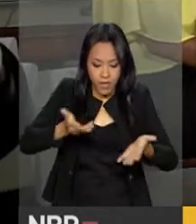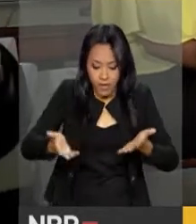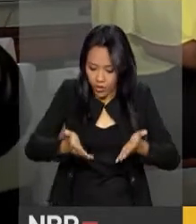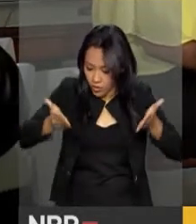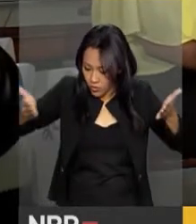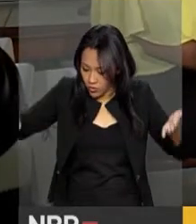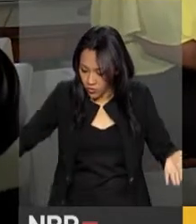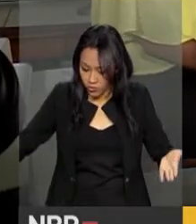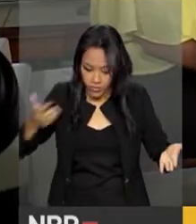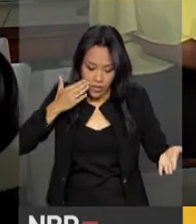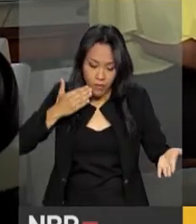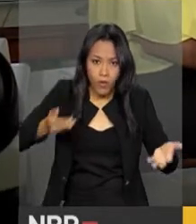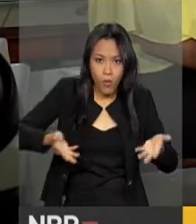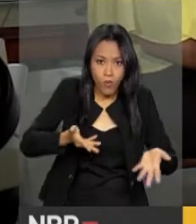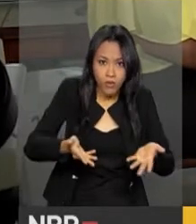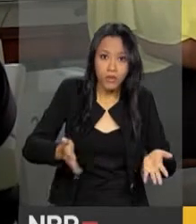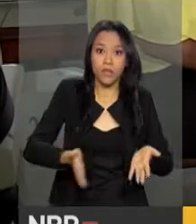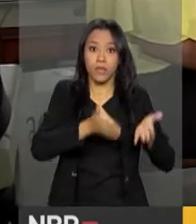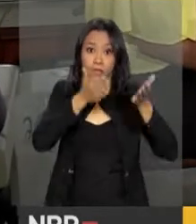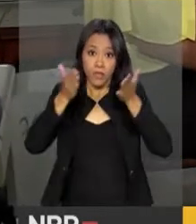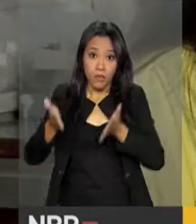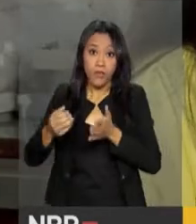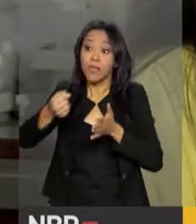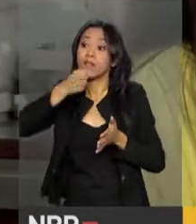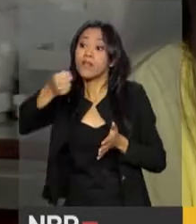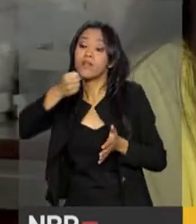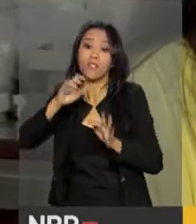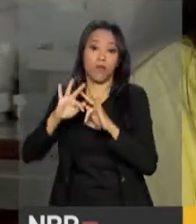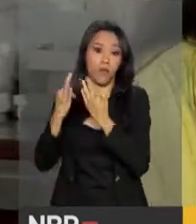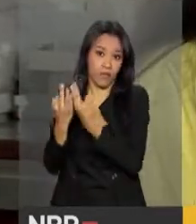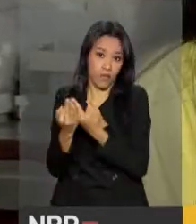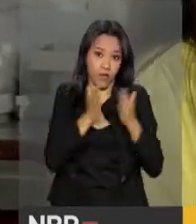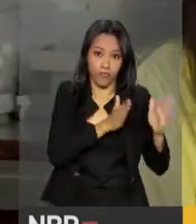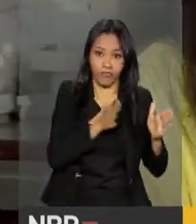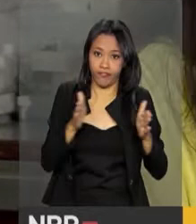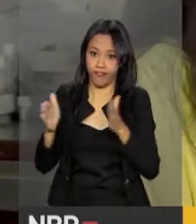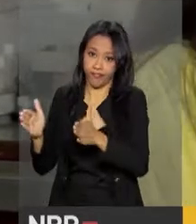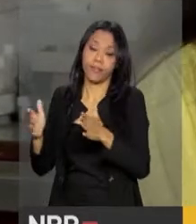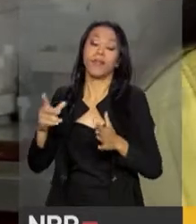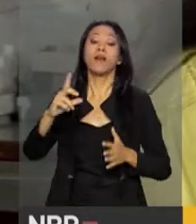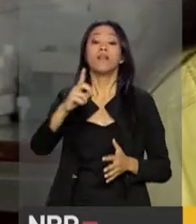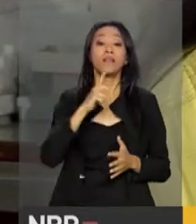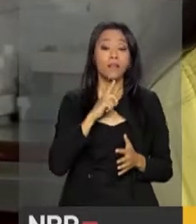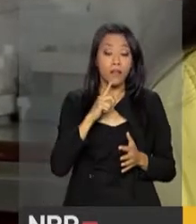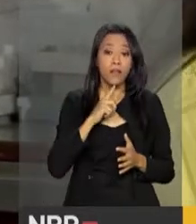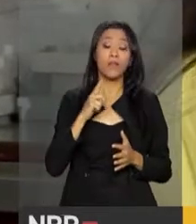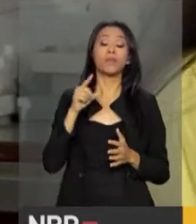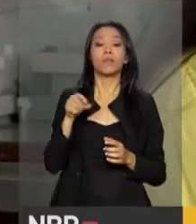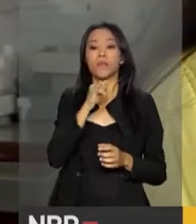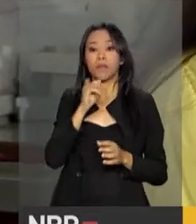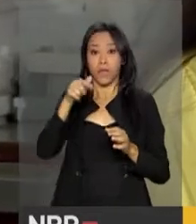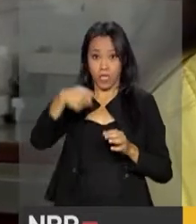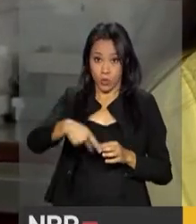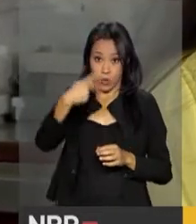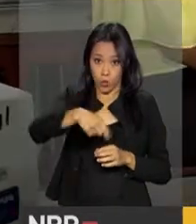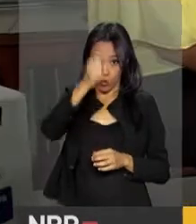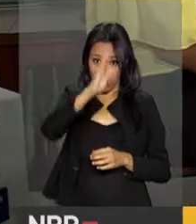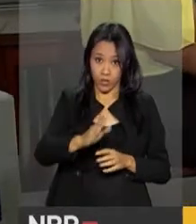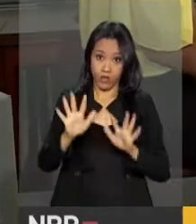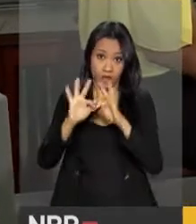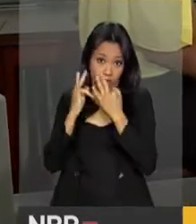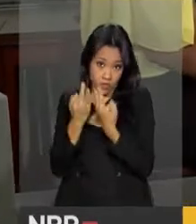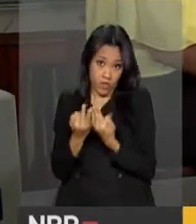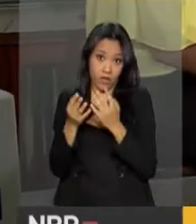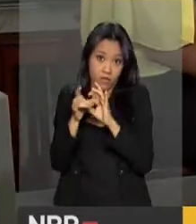o paciente adequado e depois da entrevista familiar a gente tem dados sobre a autorização familiar no brasil e